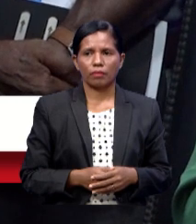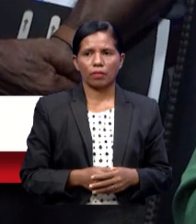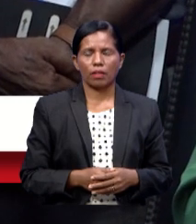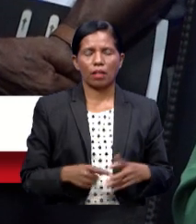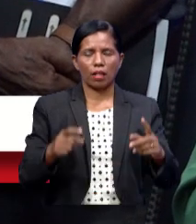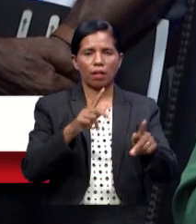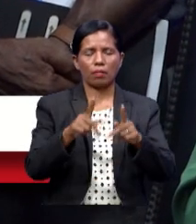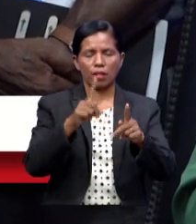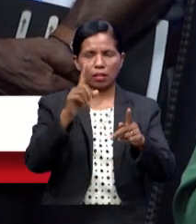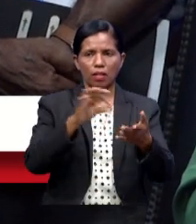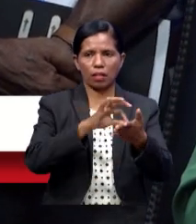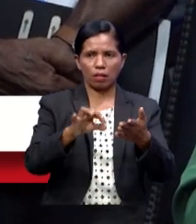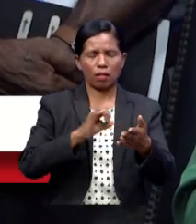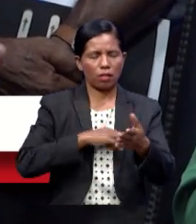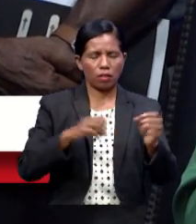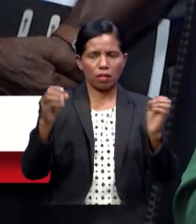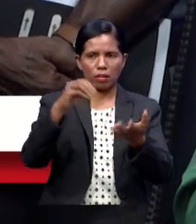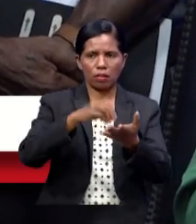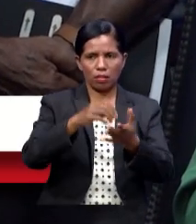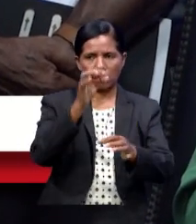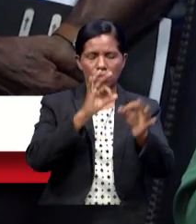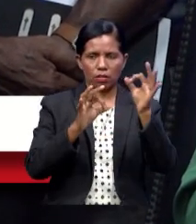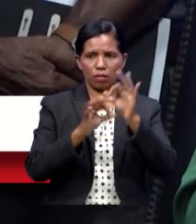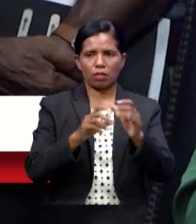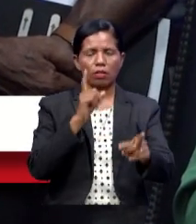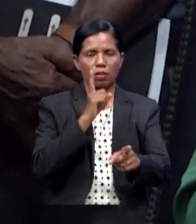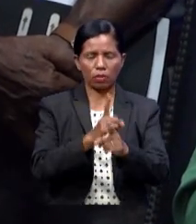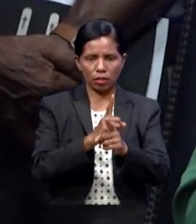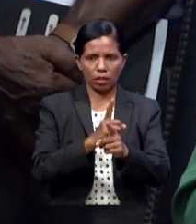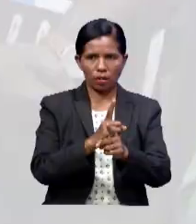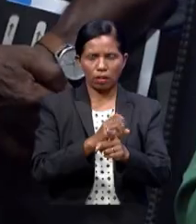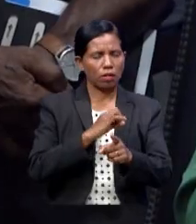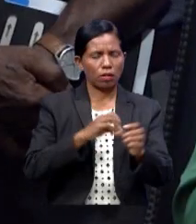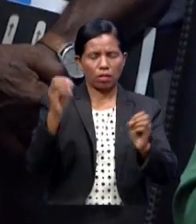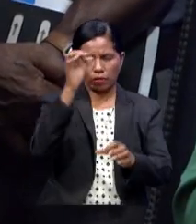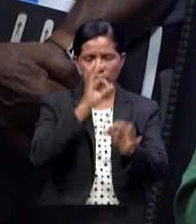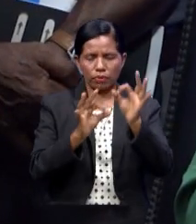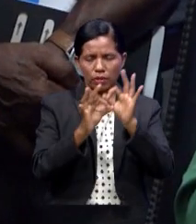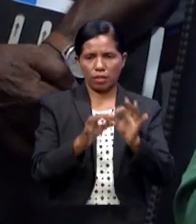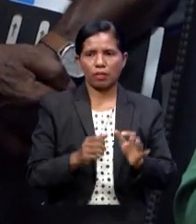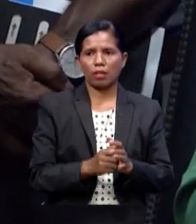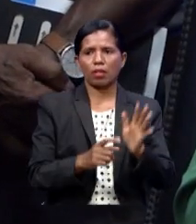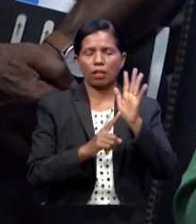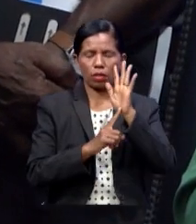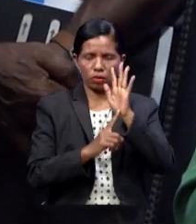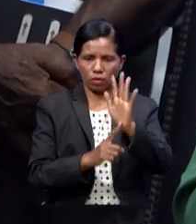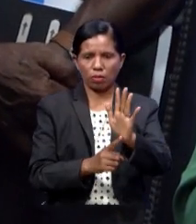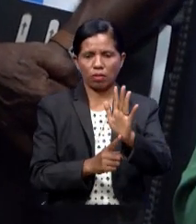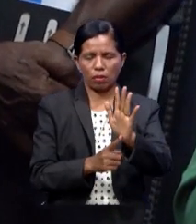escrito. Aula garante. Uni reclamação los kalae. Aula garante. Hato